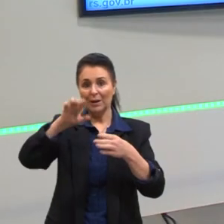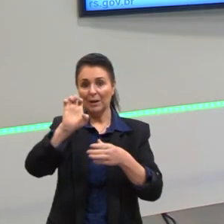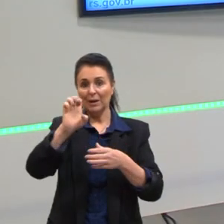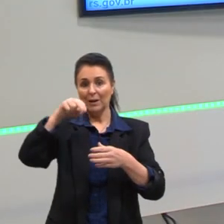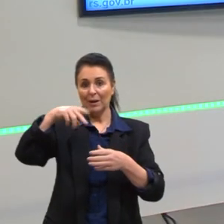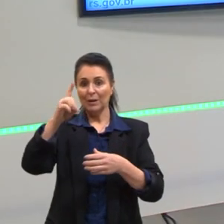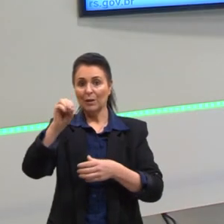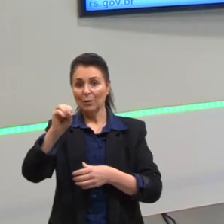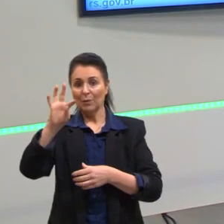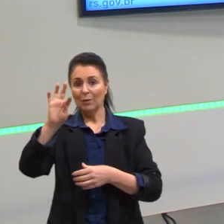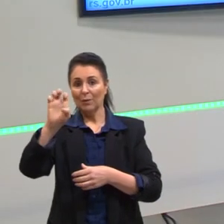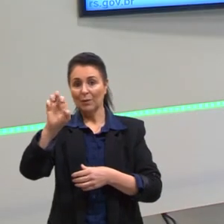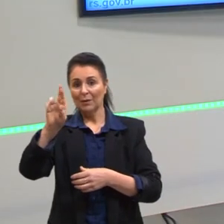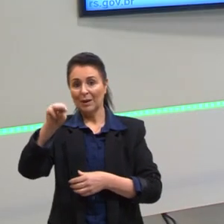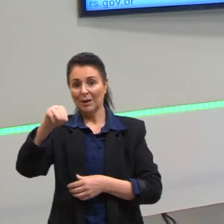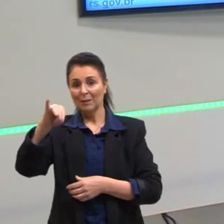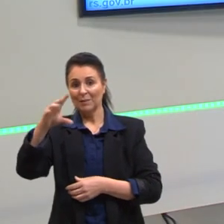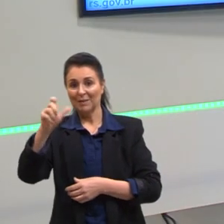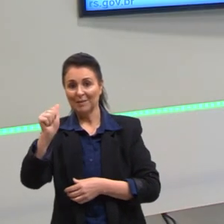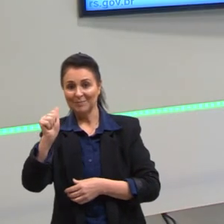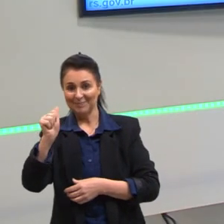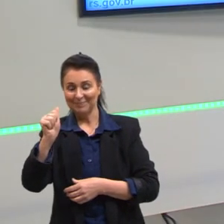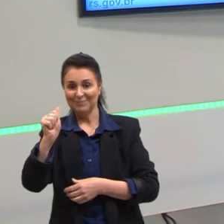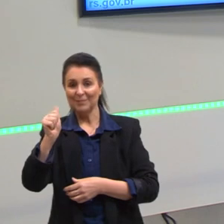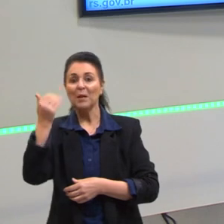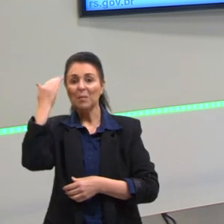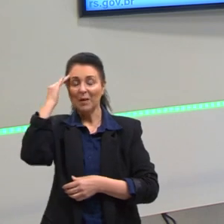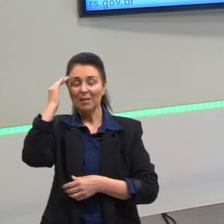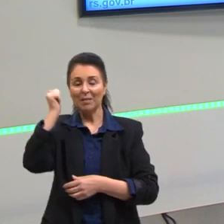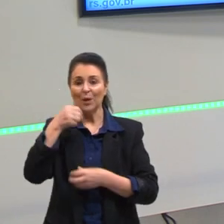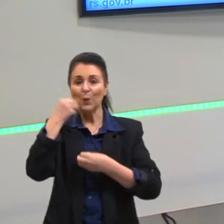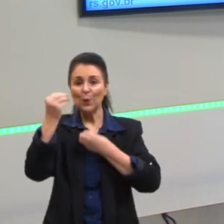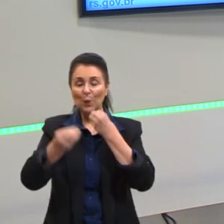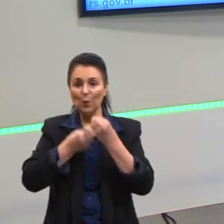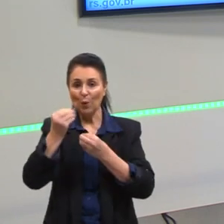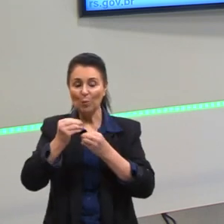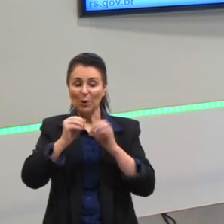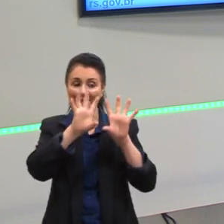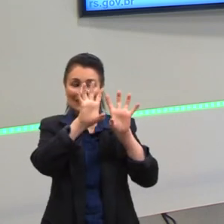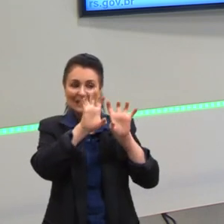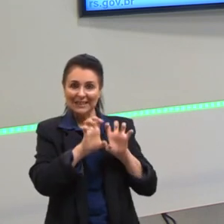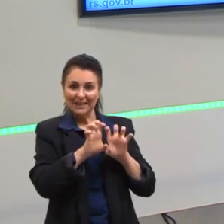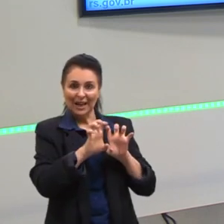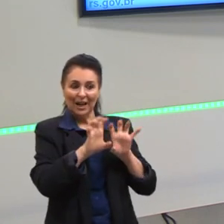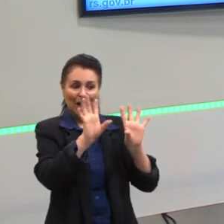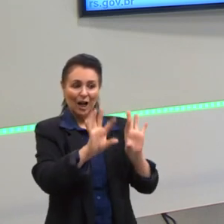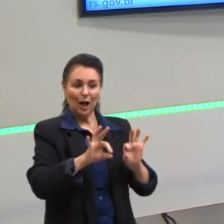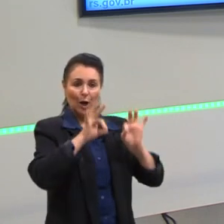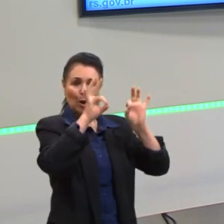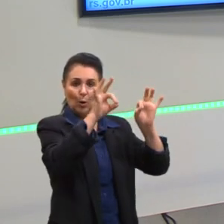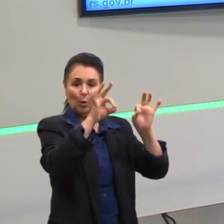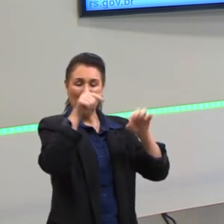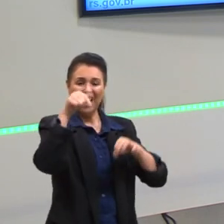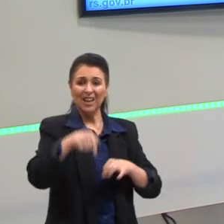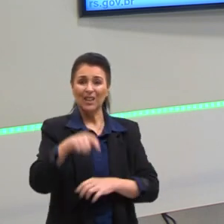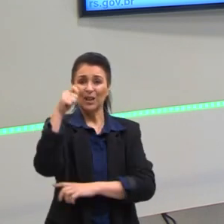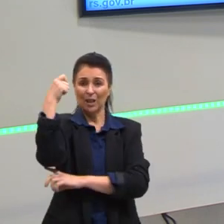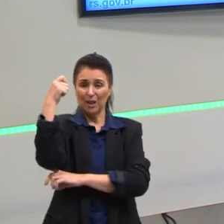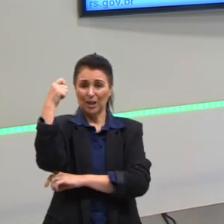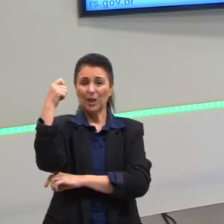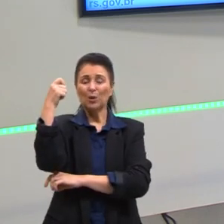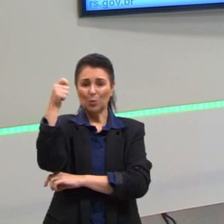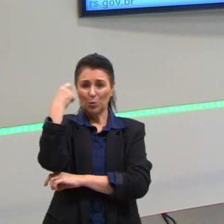química ok a gente entender como que ocorre é só secagem que no inverno Gaúcho não